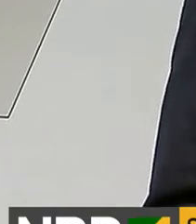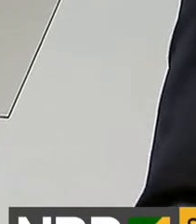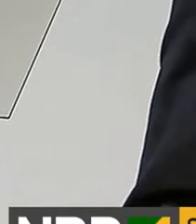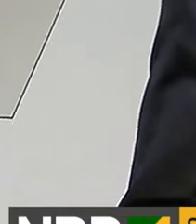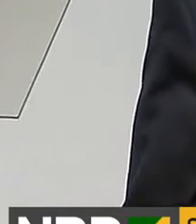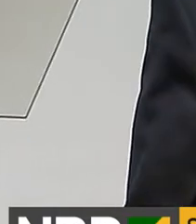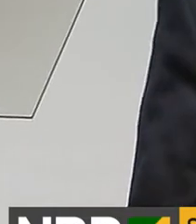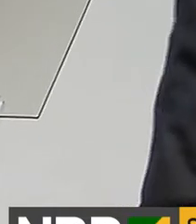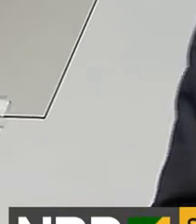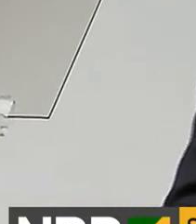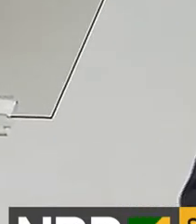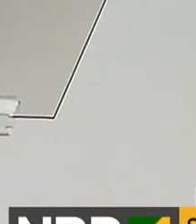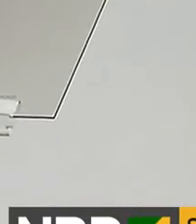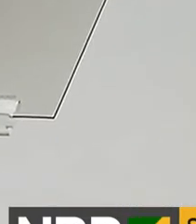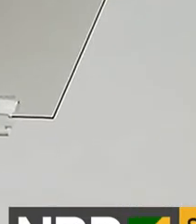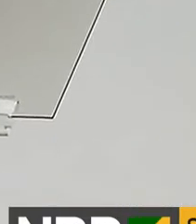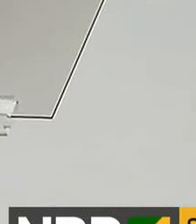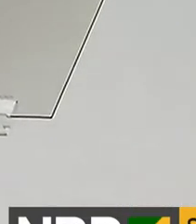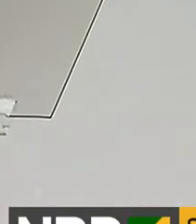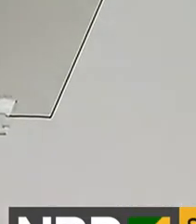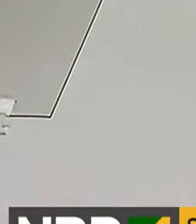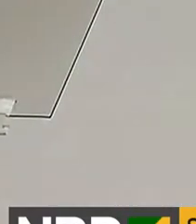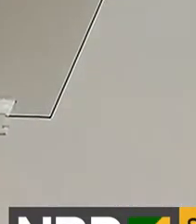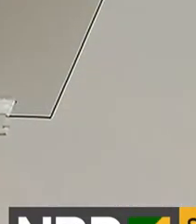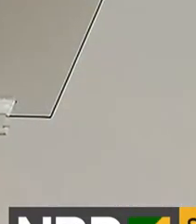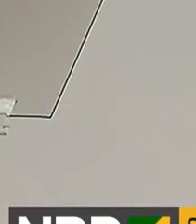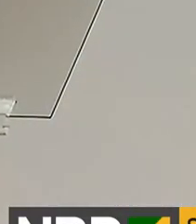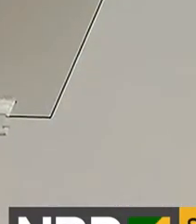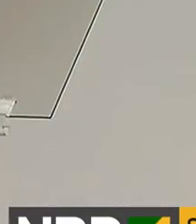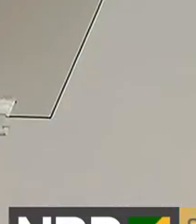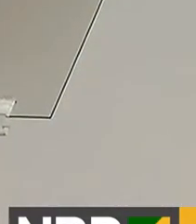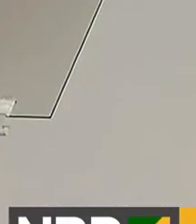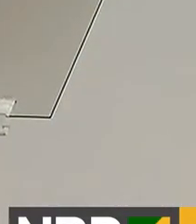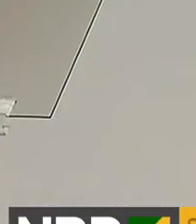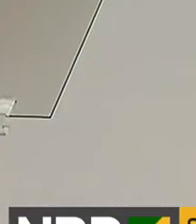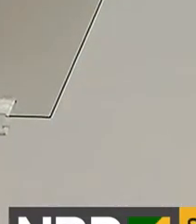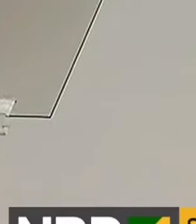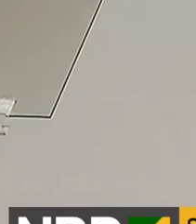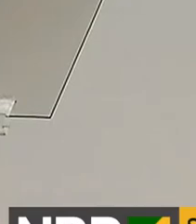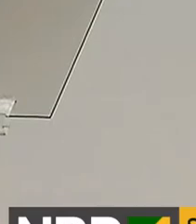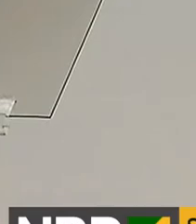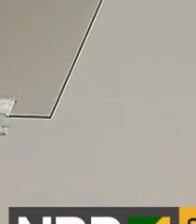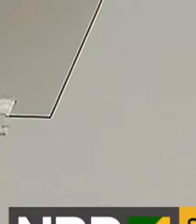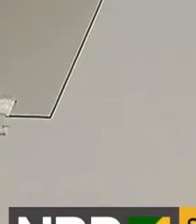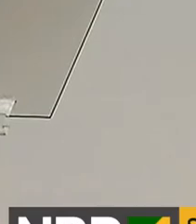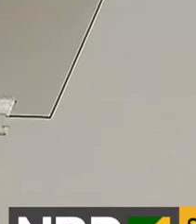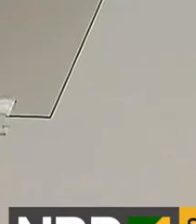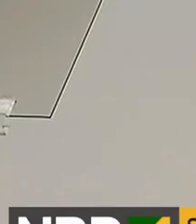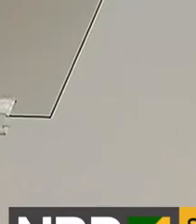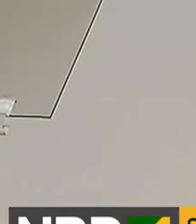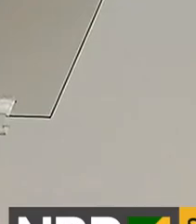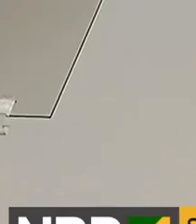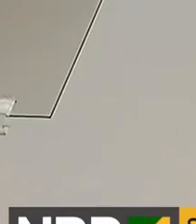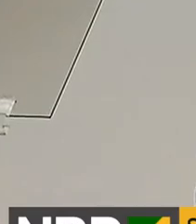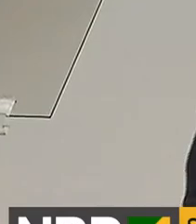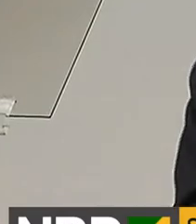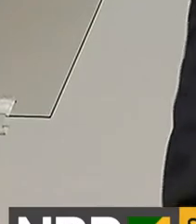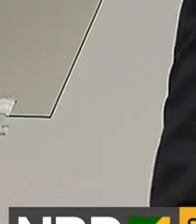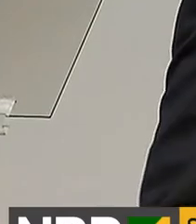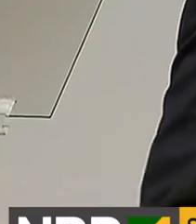teatro estamos aqui celebrando a 18ª conferência do banco conferência de eco antes talvez